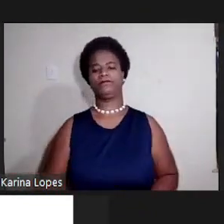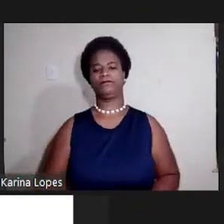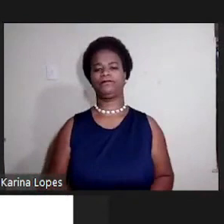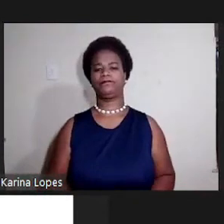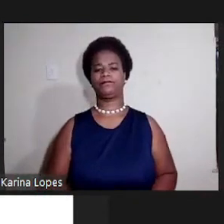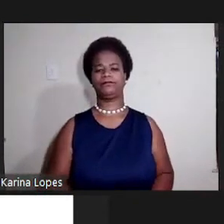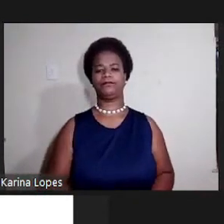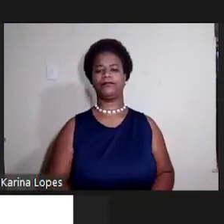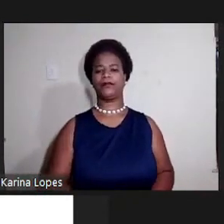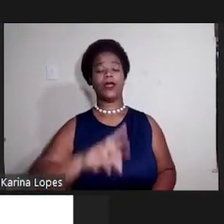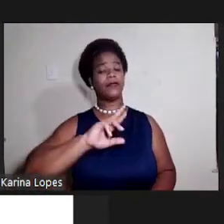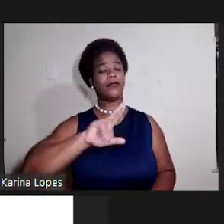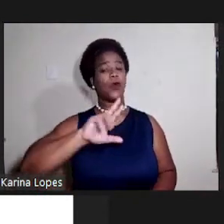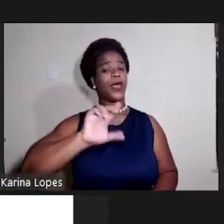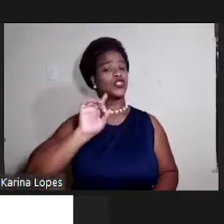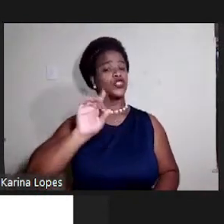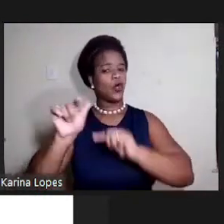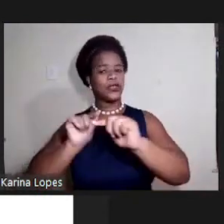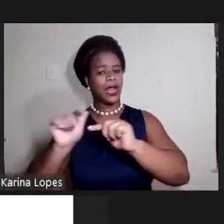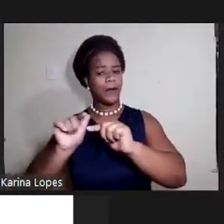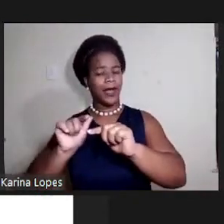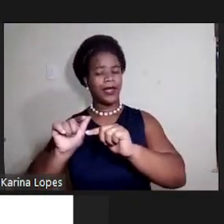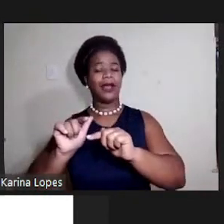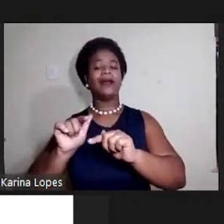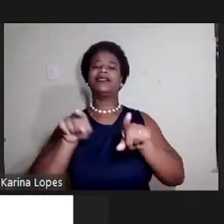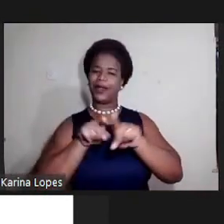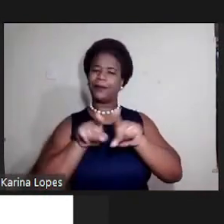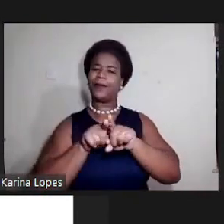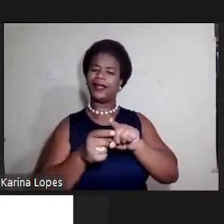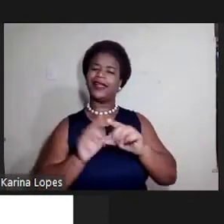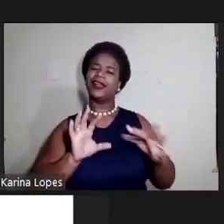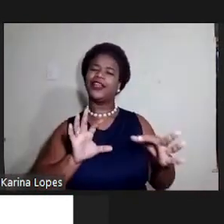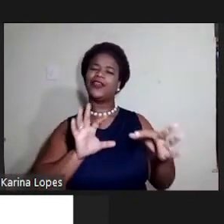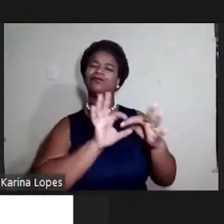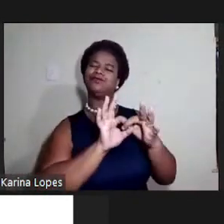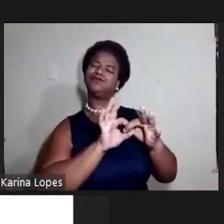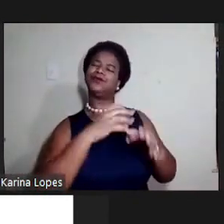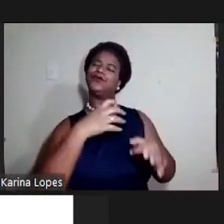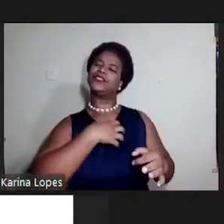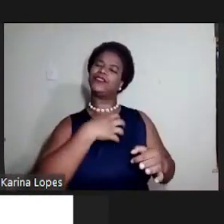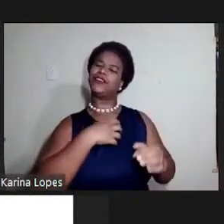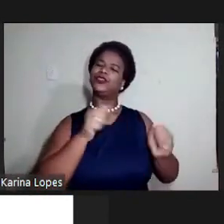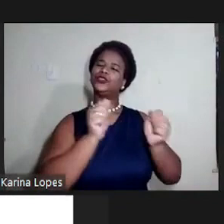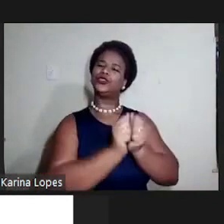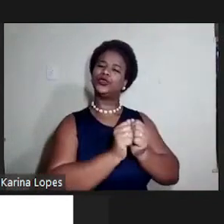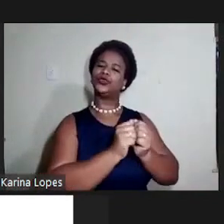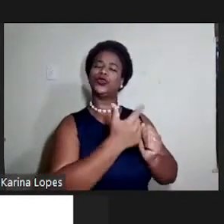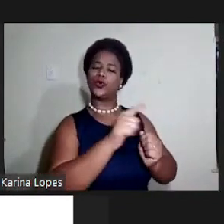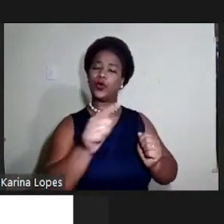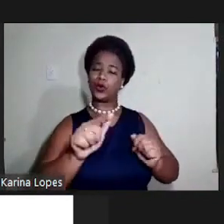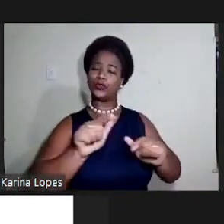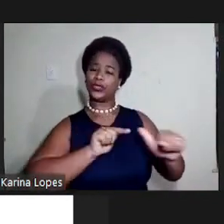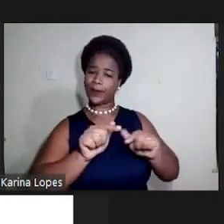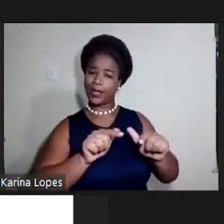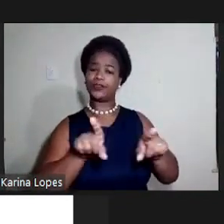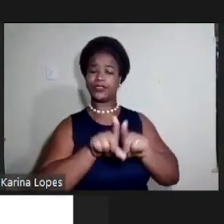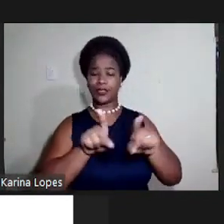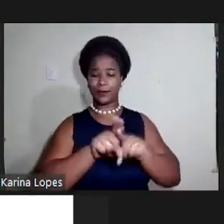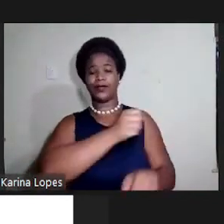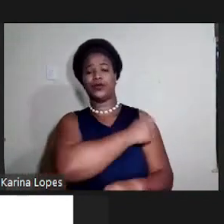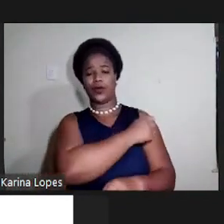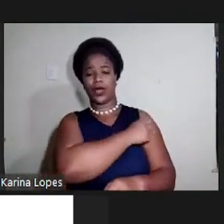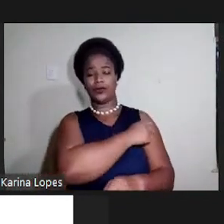trabalhar e produzir, estabeleceu laços de afetos com servidores e os acadêmicos, mostrando-se atenciosa com o